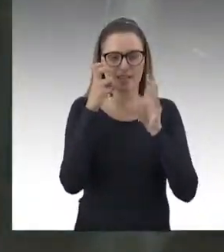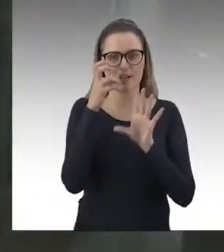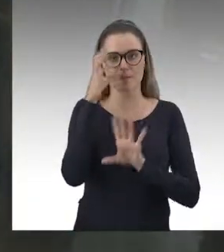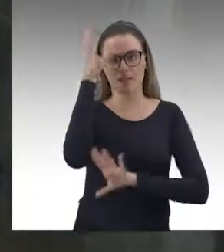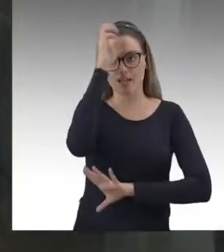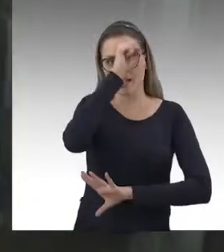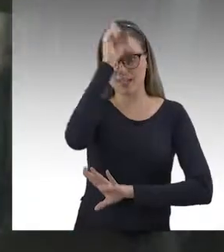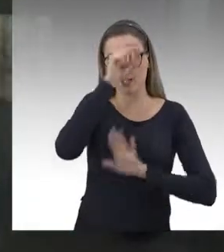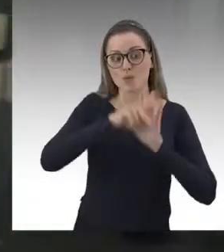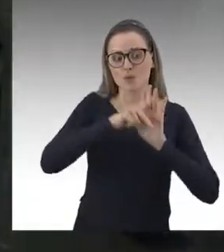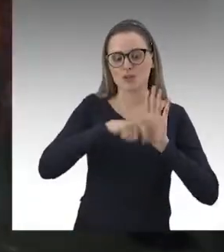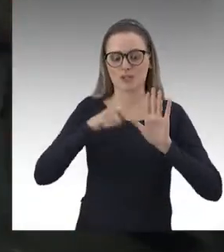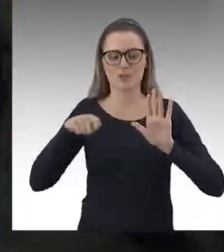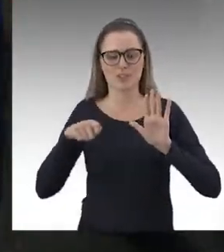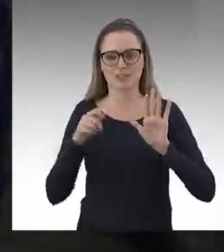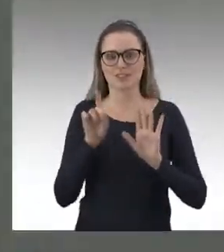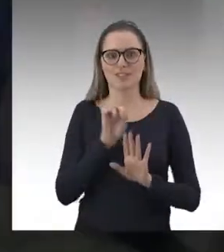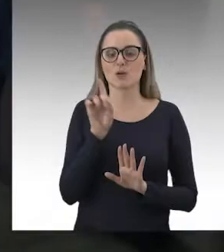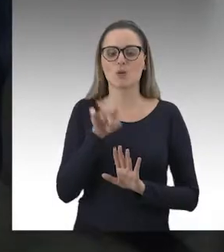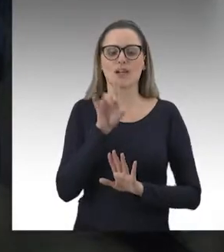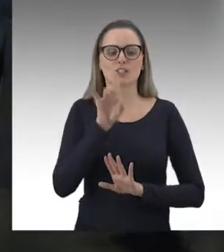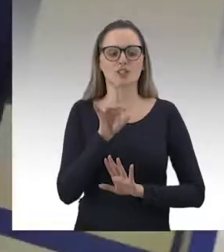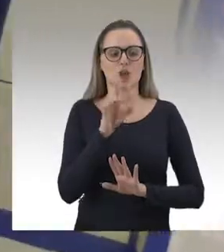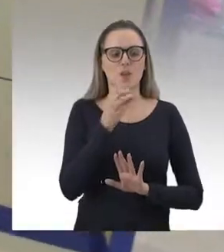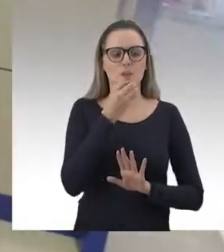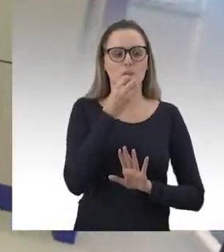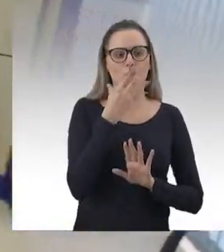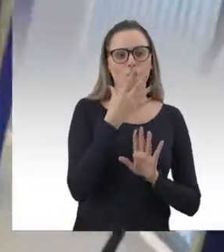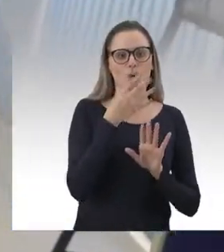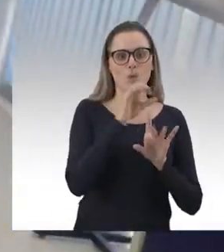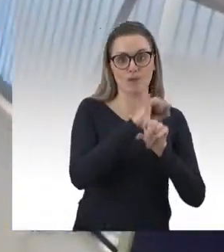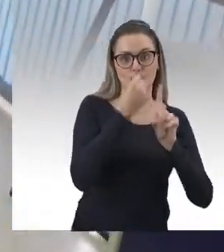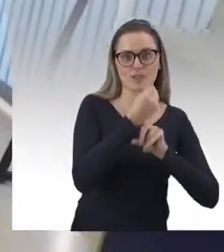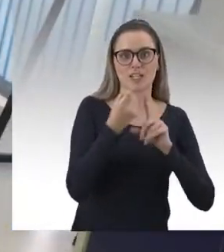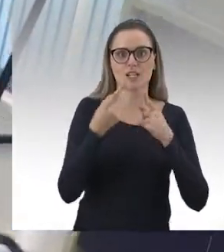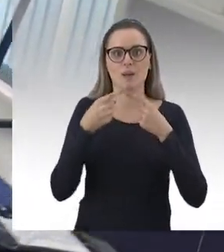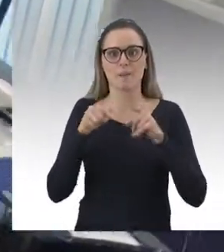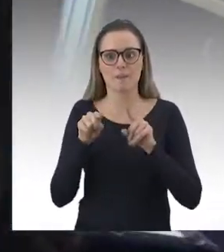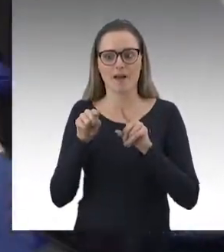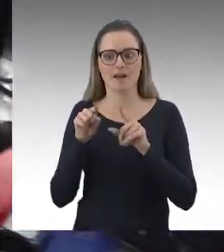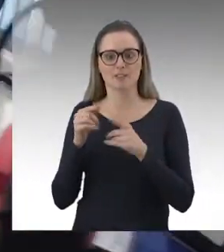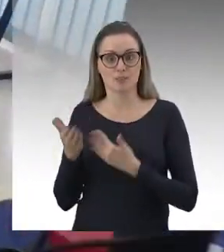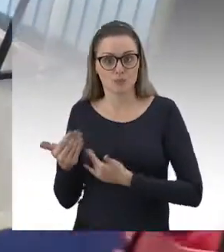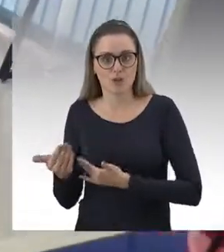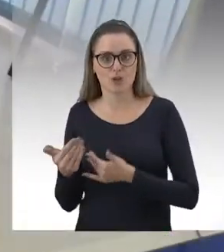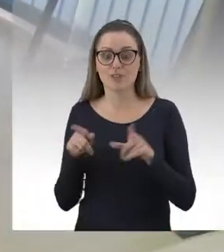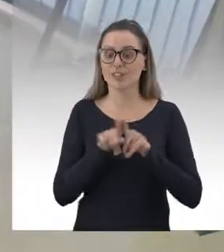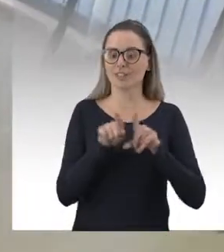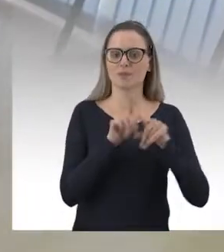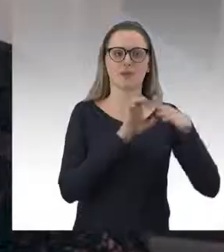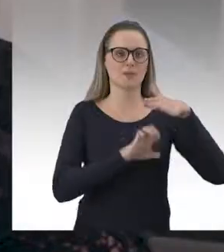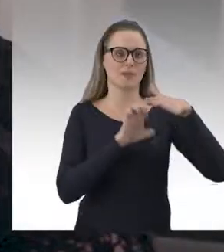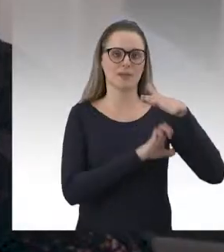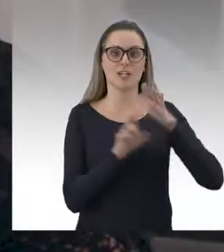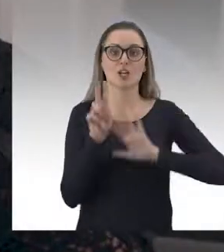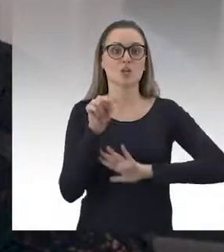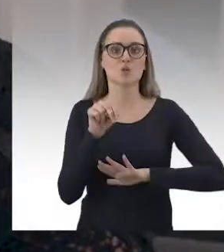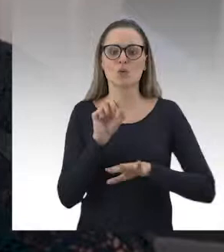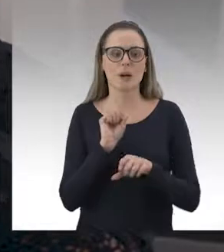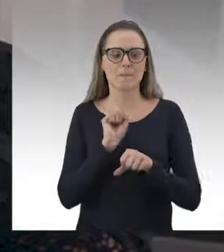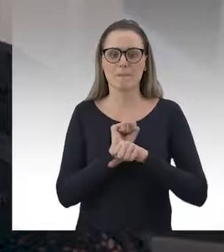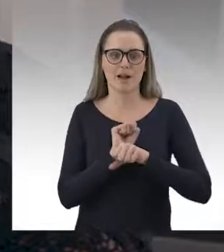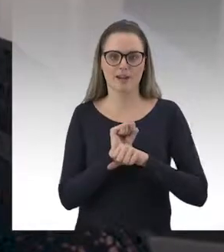faz bem não só para a sociedade, para o jovem, mas para a empresa também, ela nunca mais deixa de ter, de